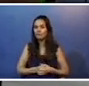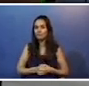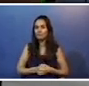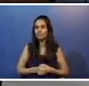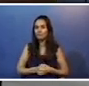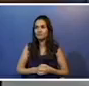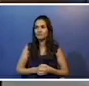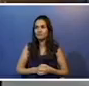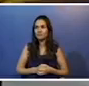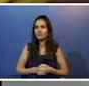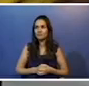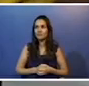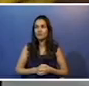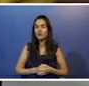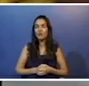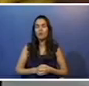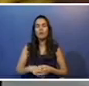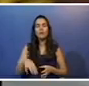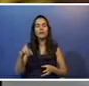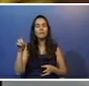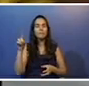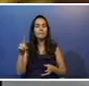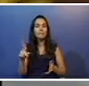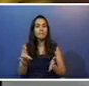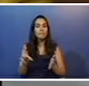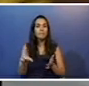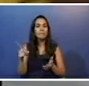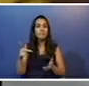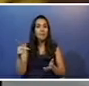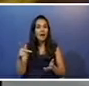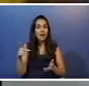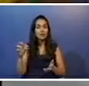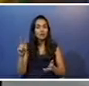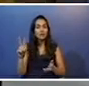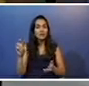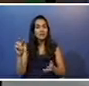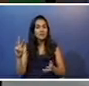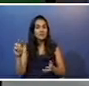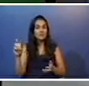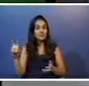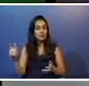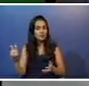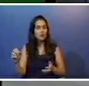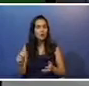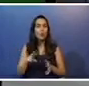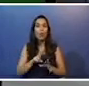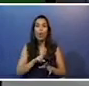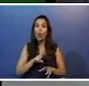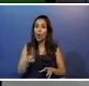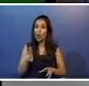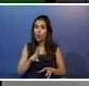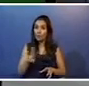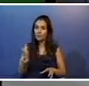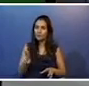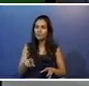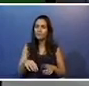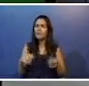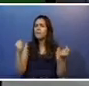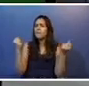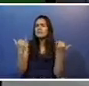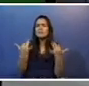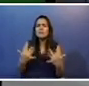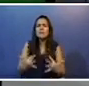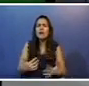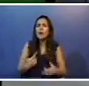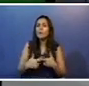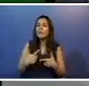no caderninho, coloca a página lá da tarefinha 235 e o seu nome, para explicar como